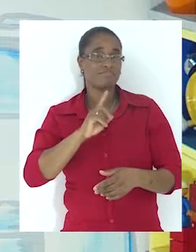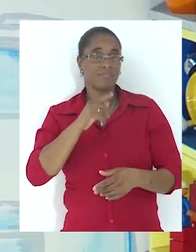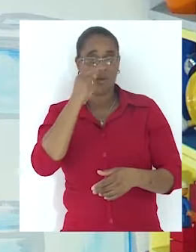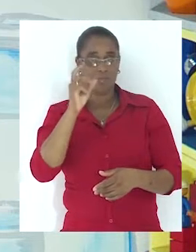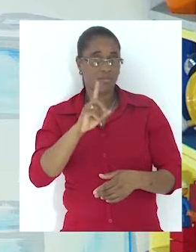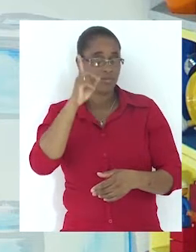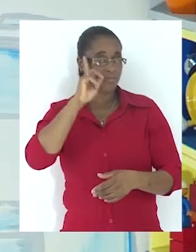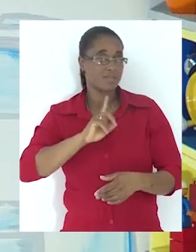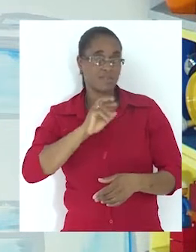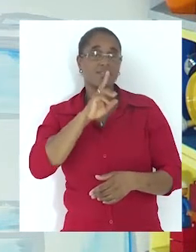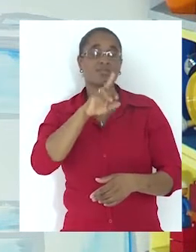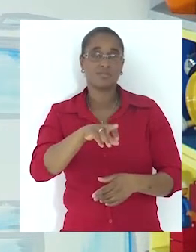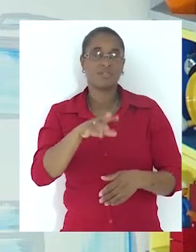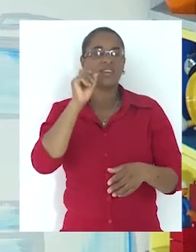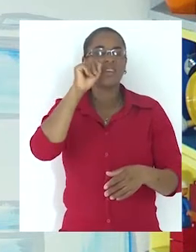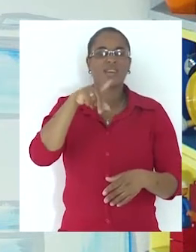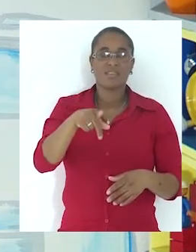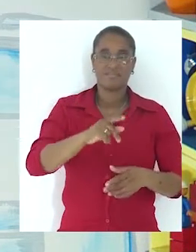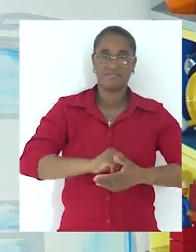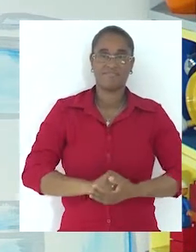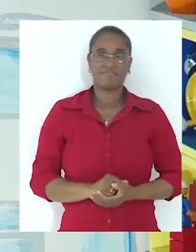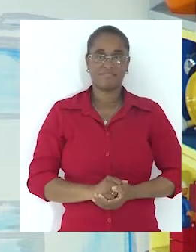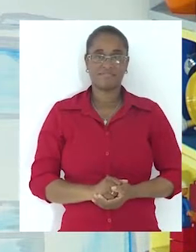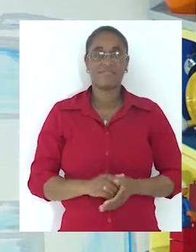entrevistadora e a entrevistada?